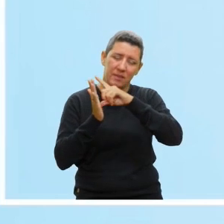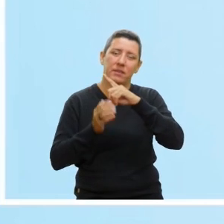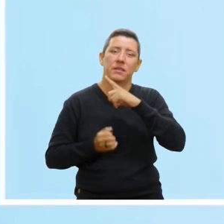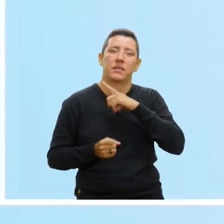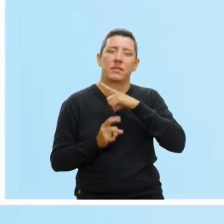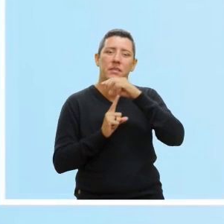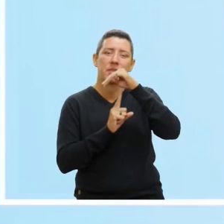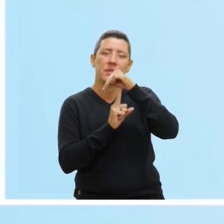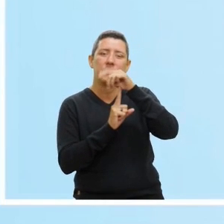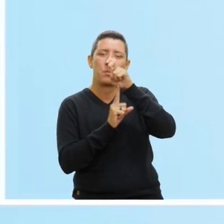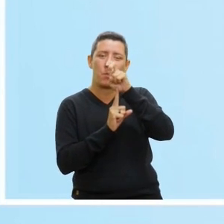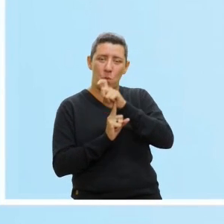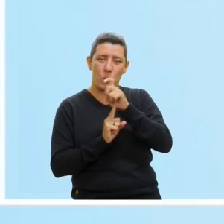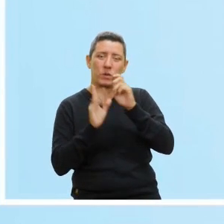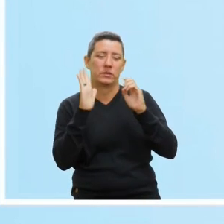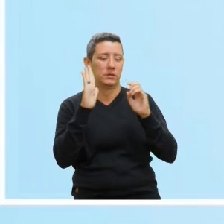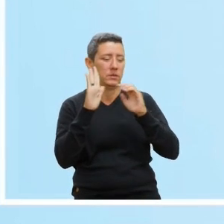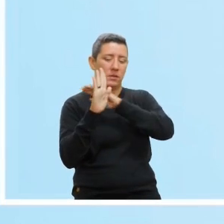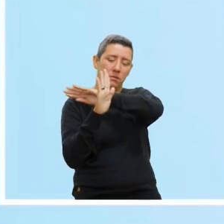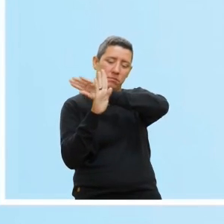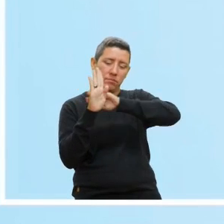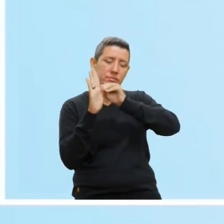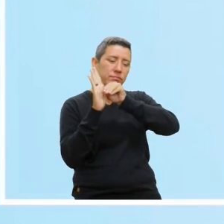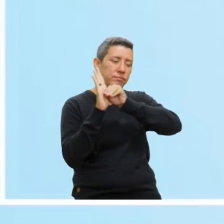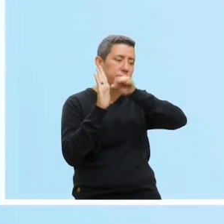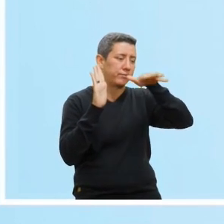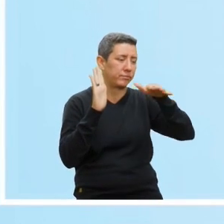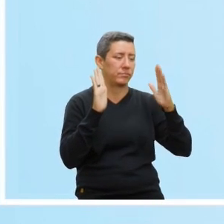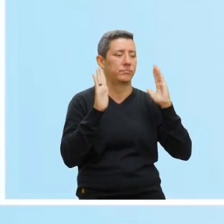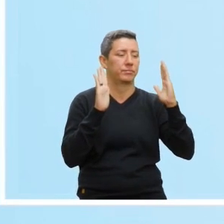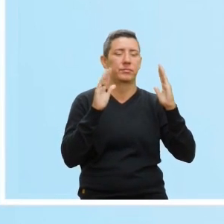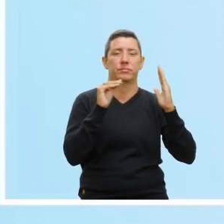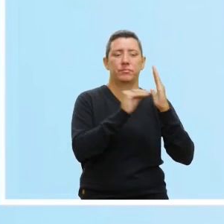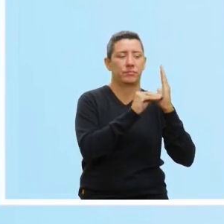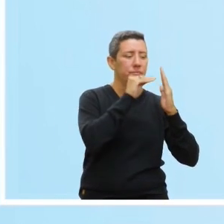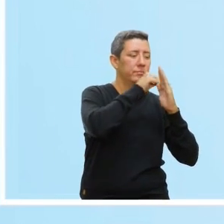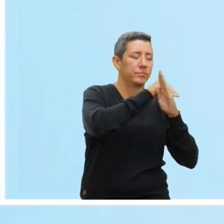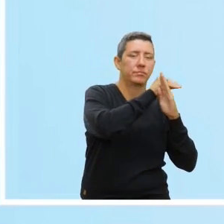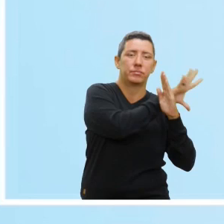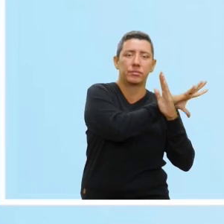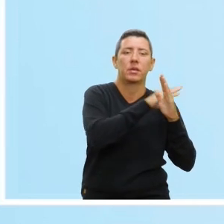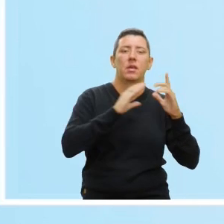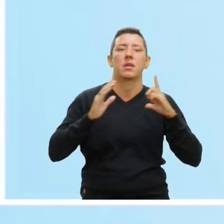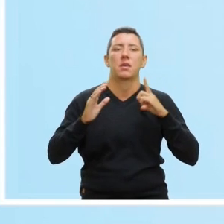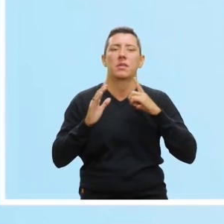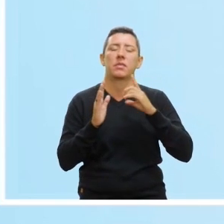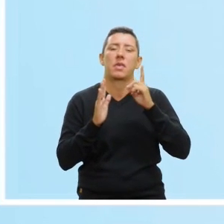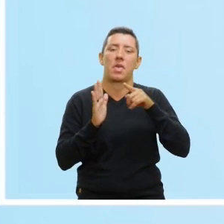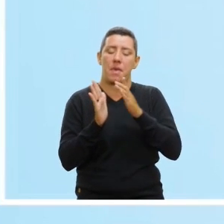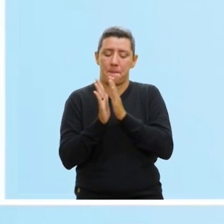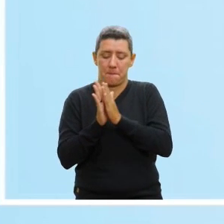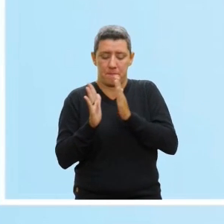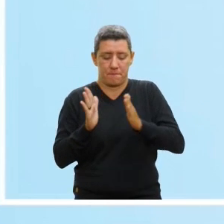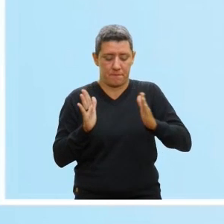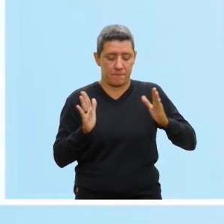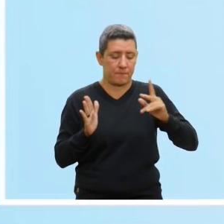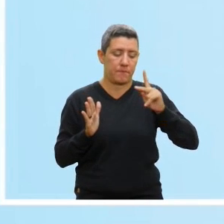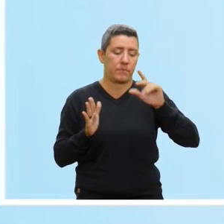DMUX, amplificador, pré-amplificador, você tem canal de supervisão, e isso, num sistema DWDM, são placas separadas. O